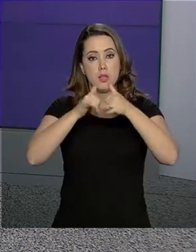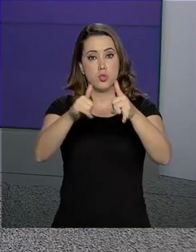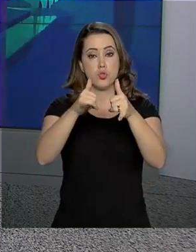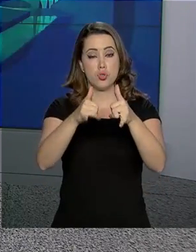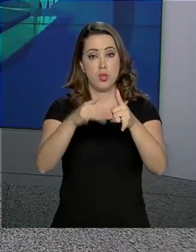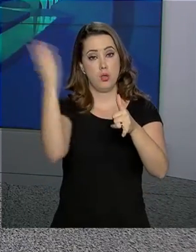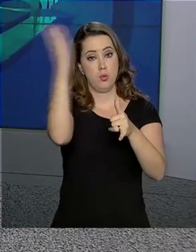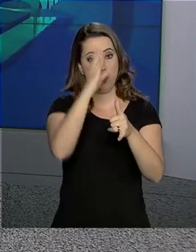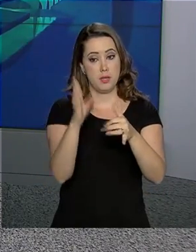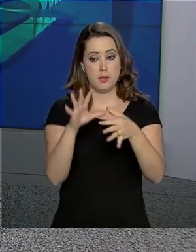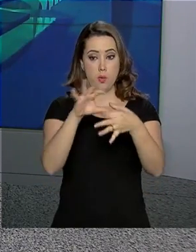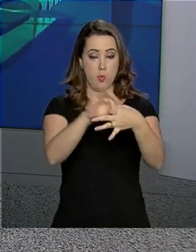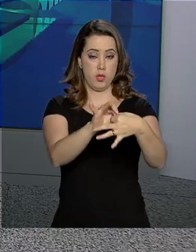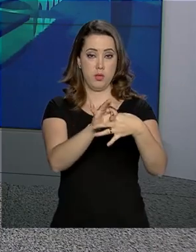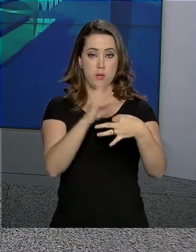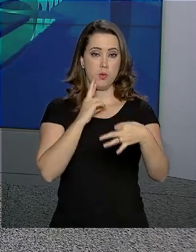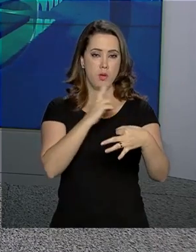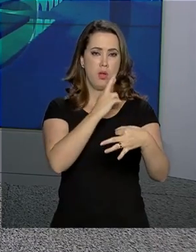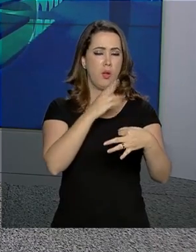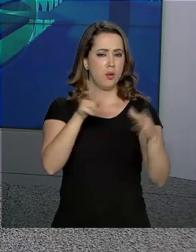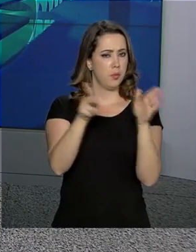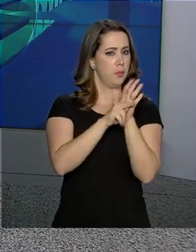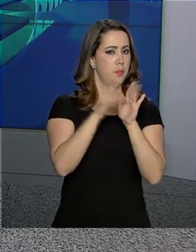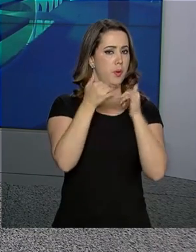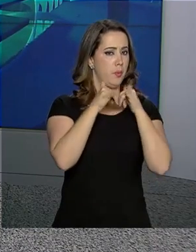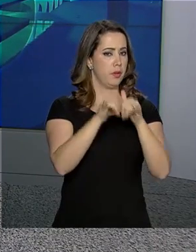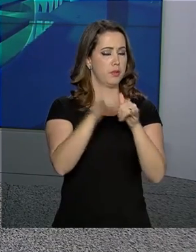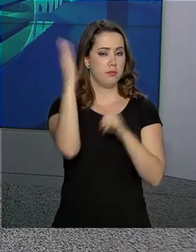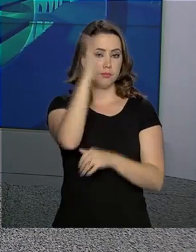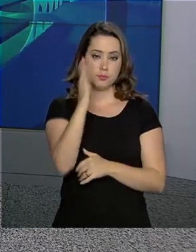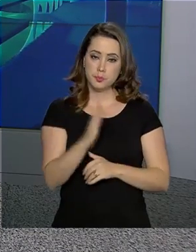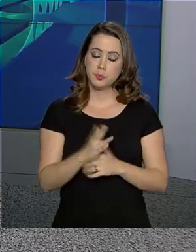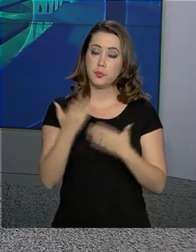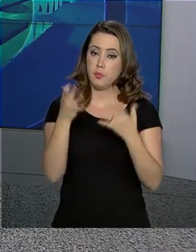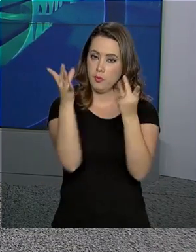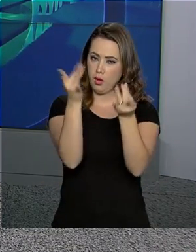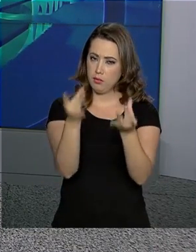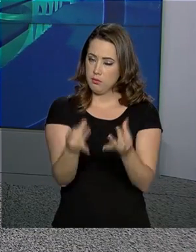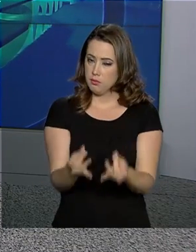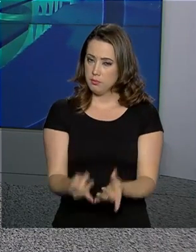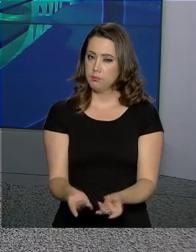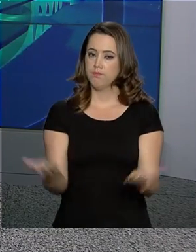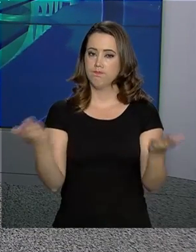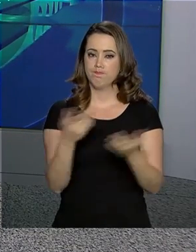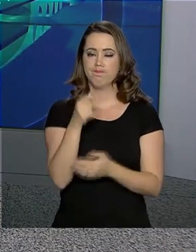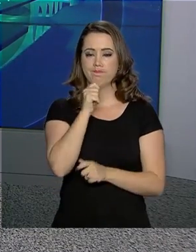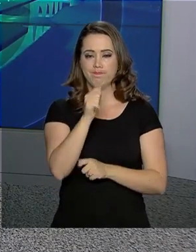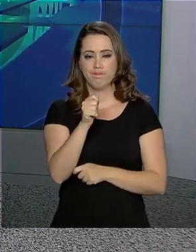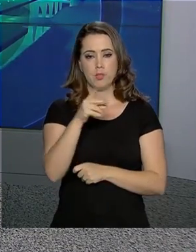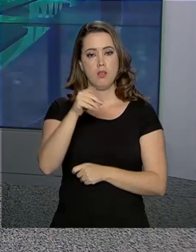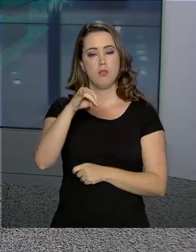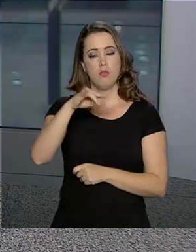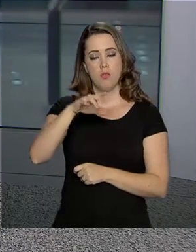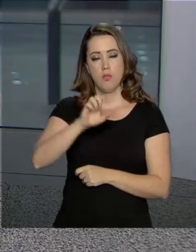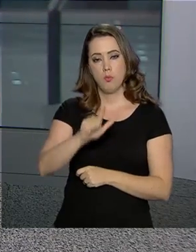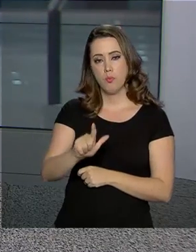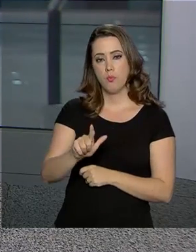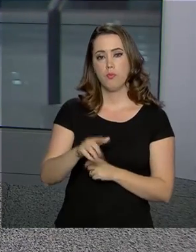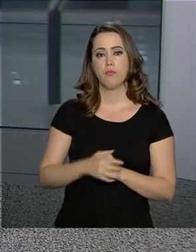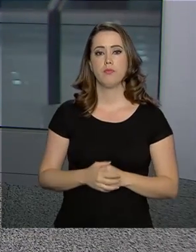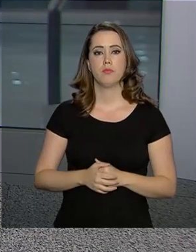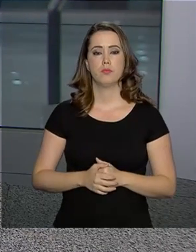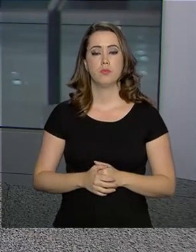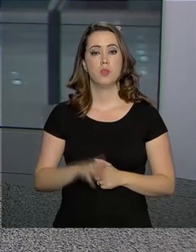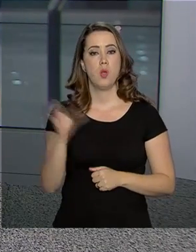unir o estado de Roraima ao sistema interligado nacional. Quem tem essas informações é a repórter Daniele